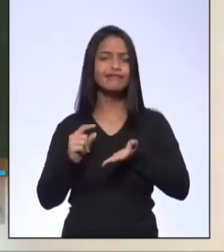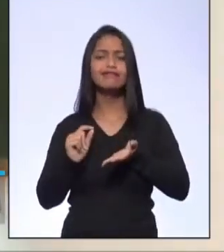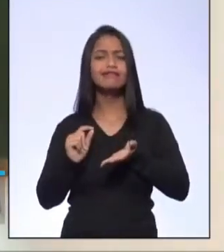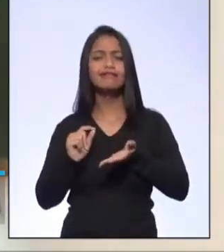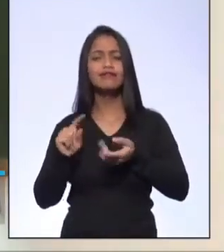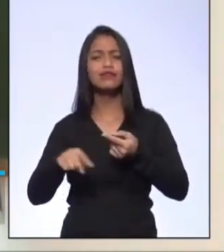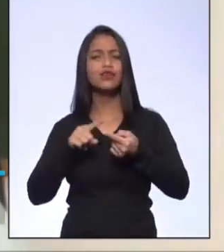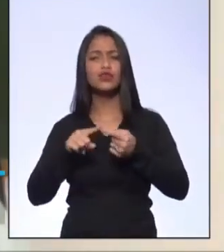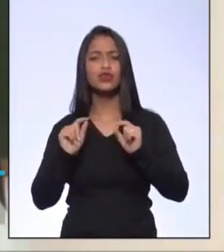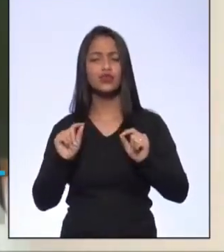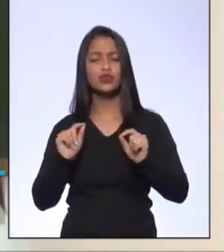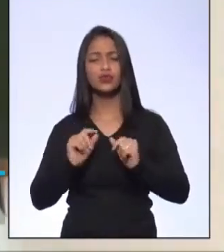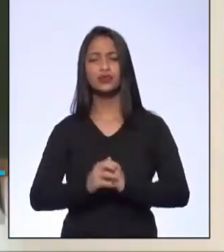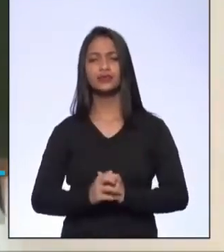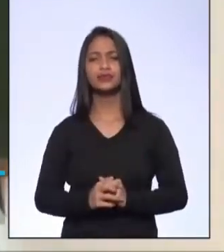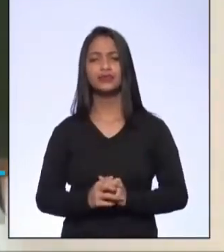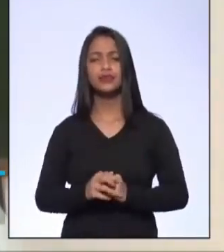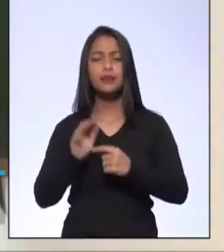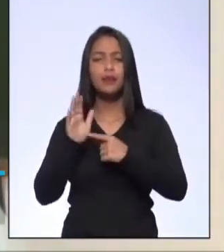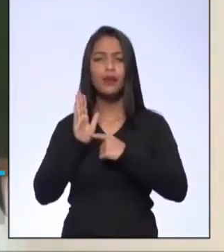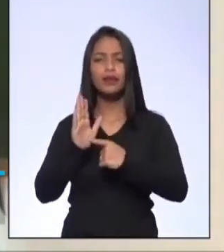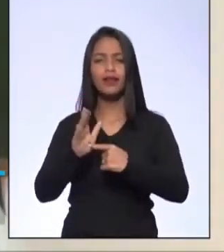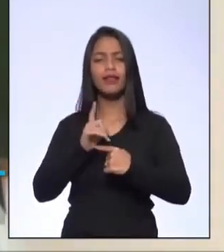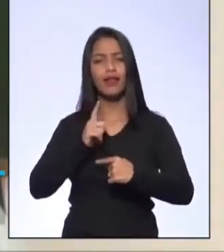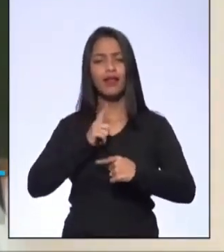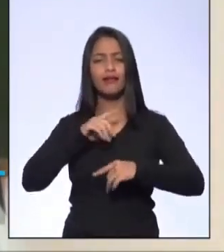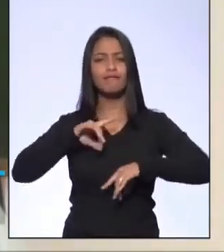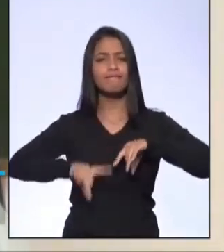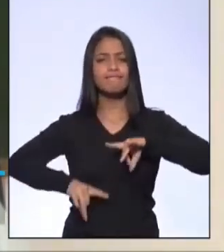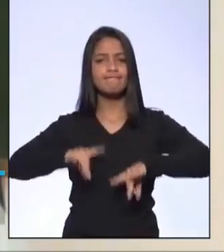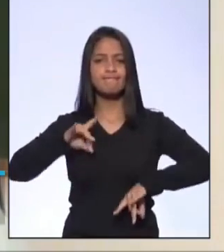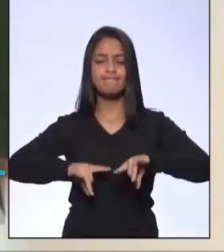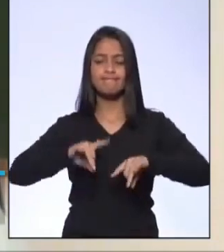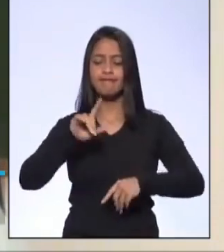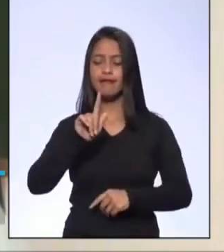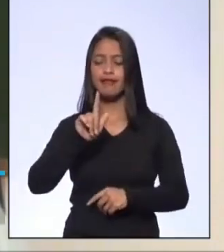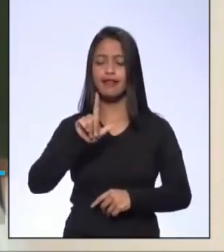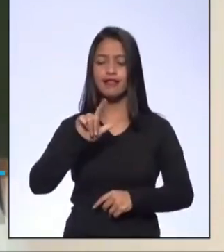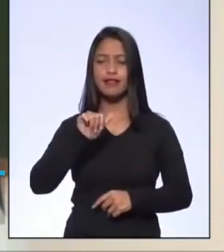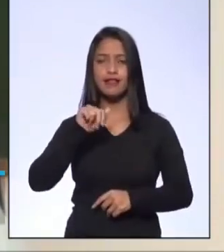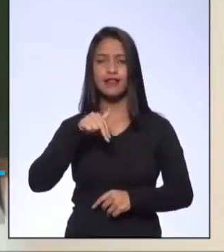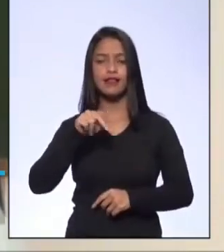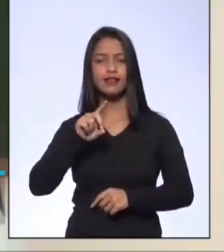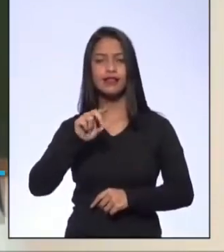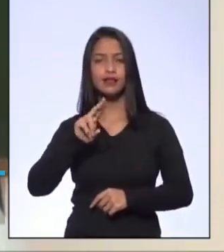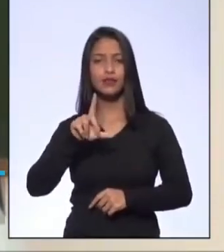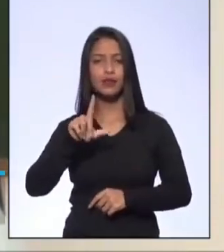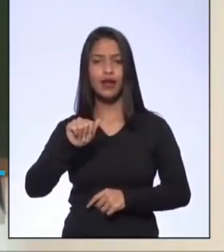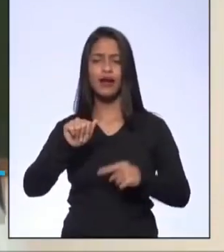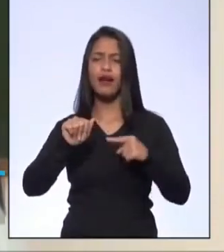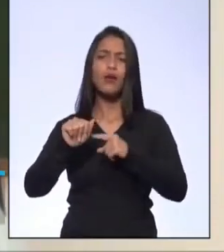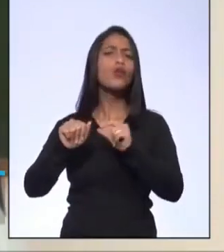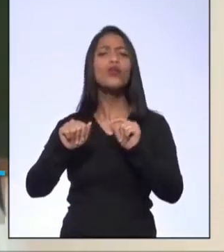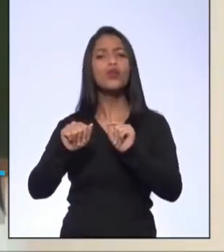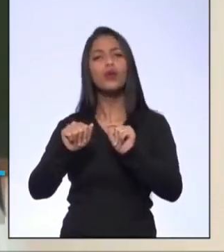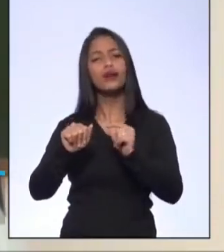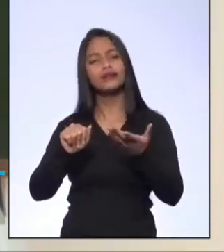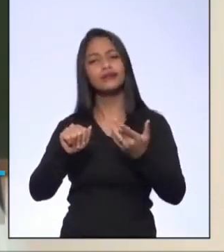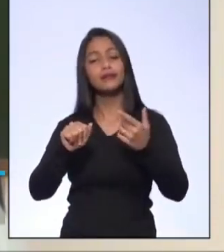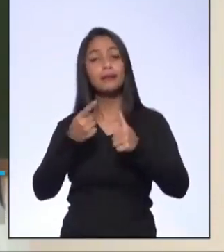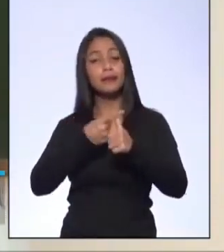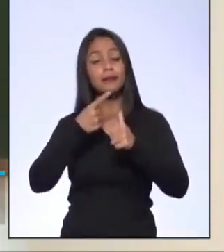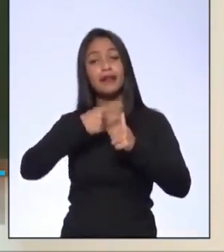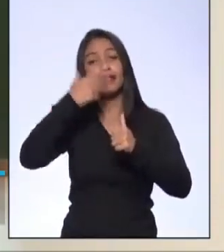mostrar para vocês algumas glândulas endócrinas. Primeira coisa, eu tenho que entender o que é uma glândula, tá